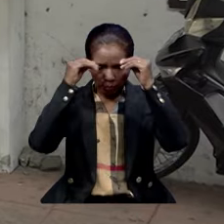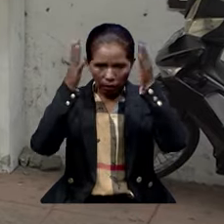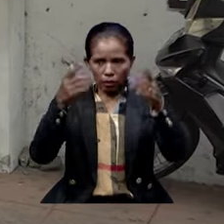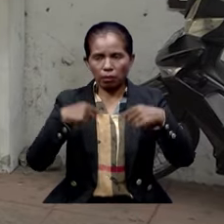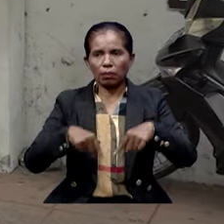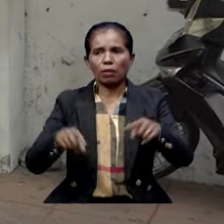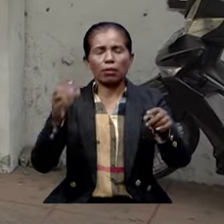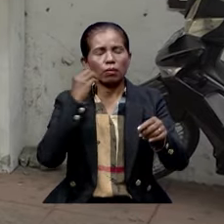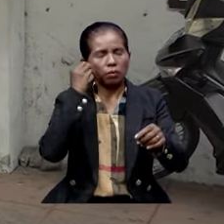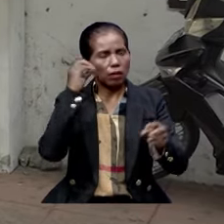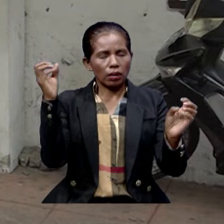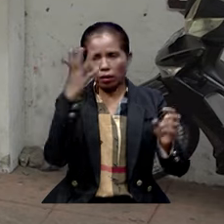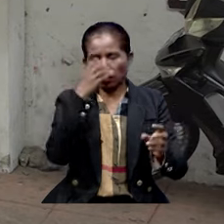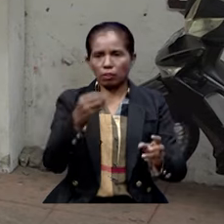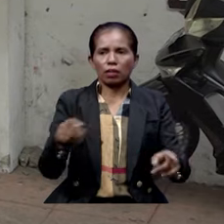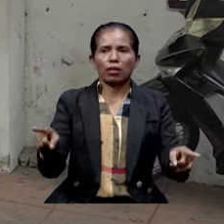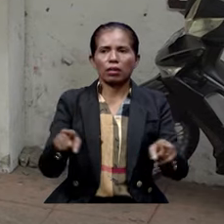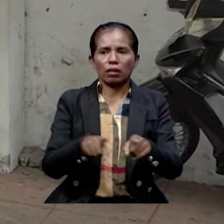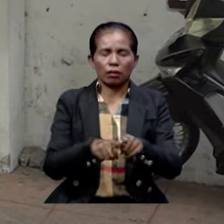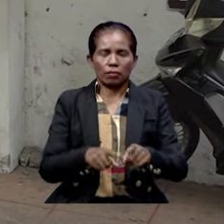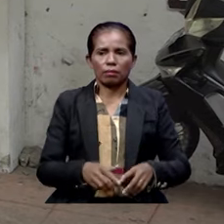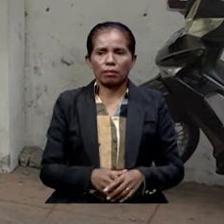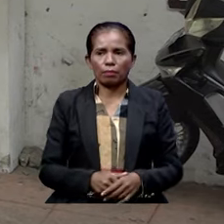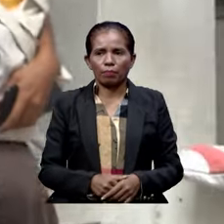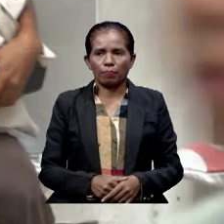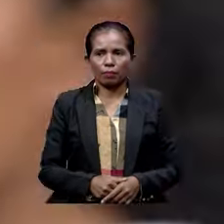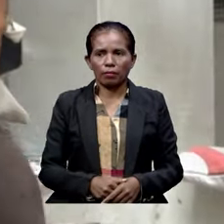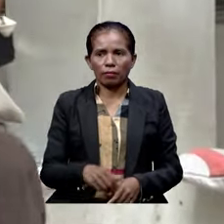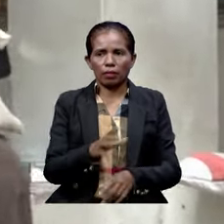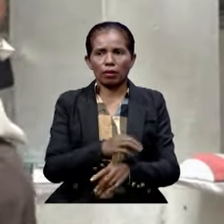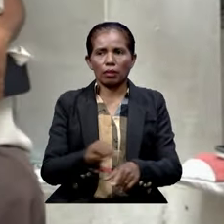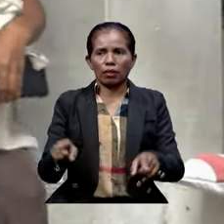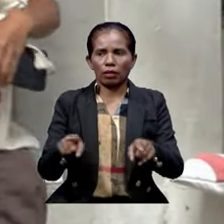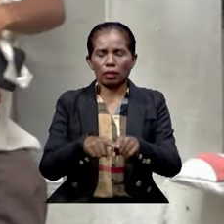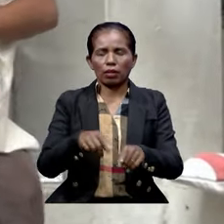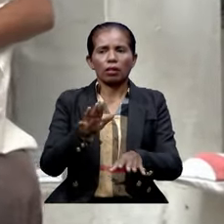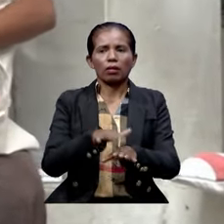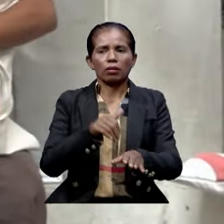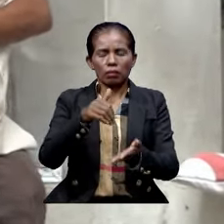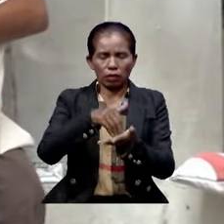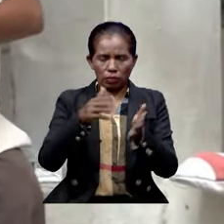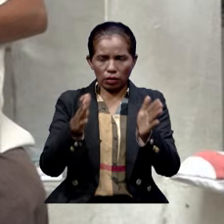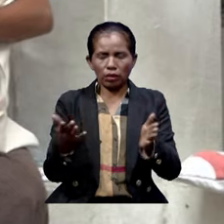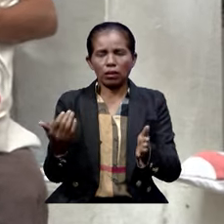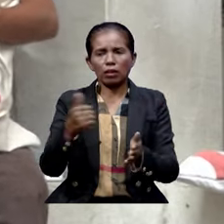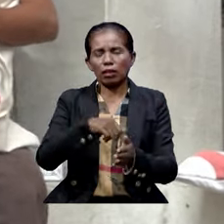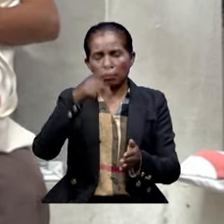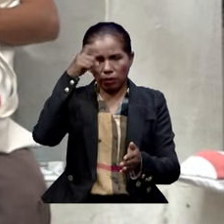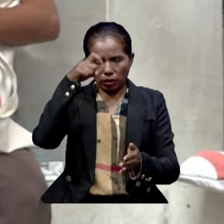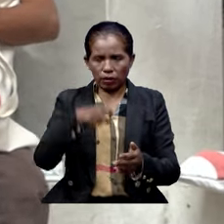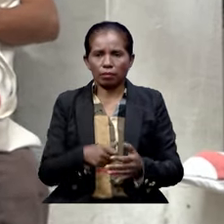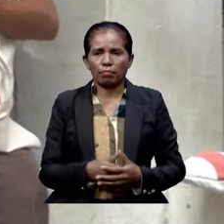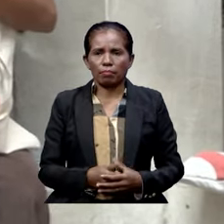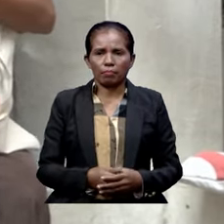toba. Tamba ne hanesa overload. Overload, então afeta a qualidade do estudante. Então, ele